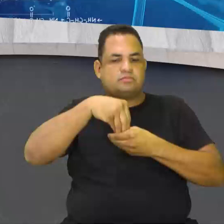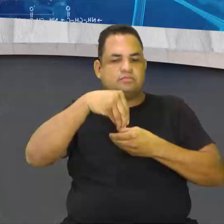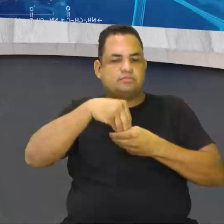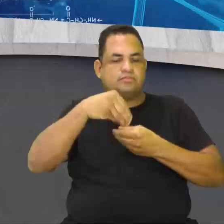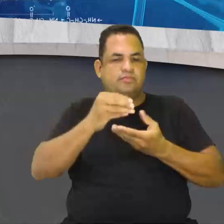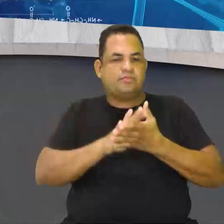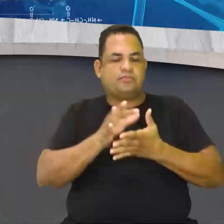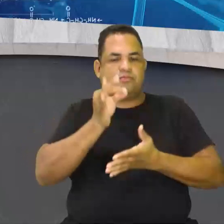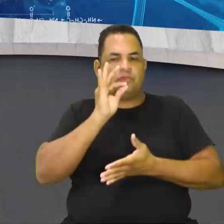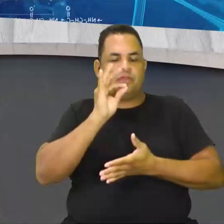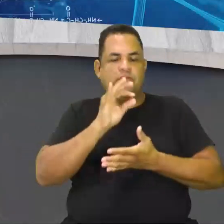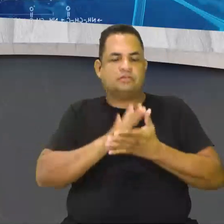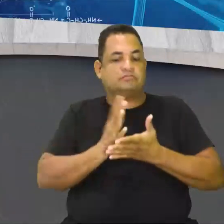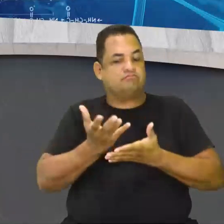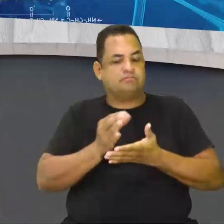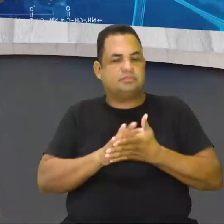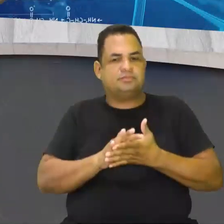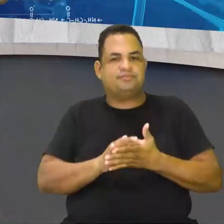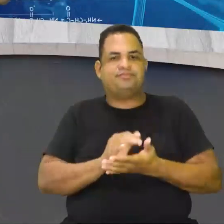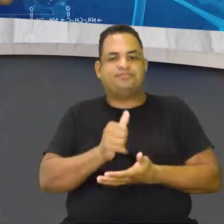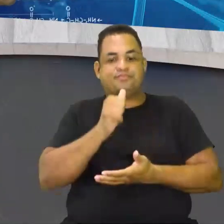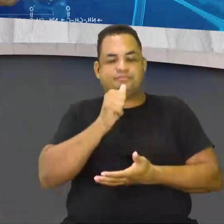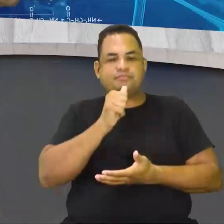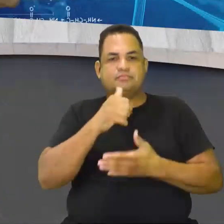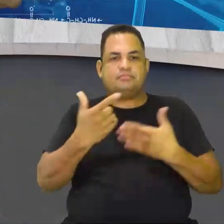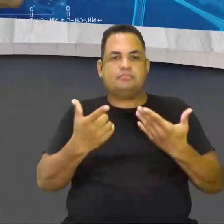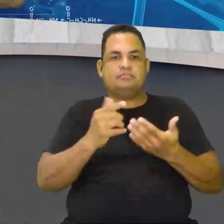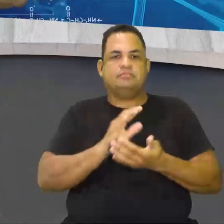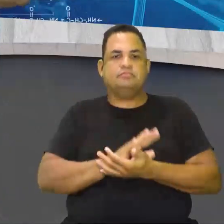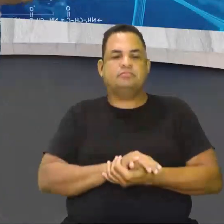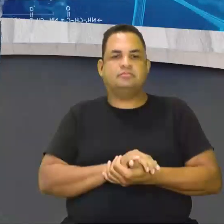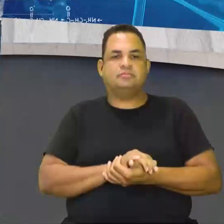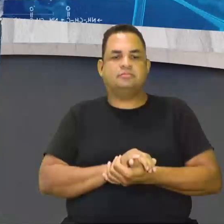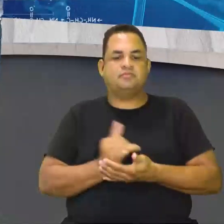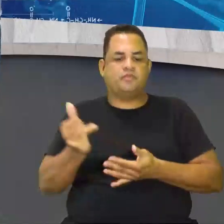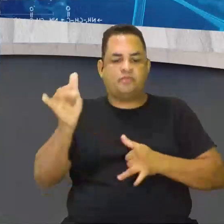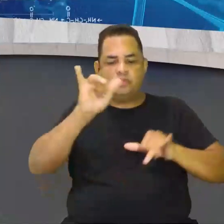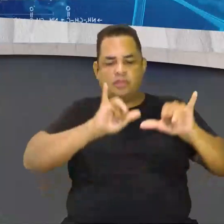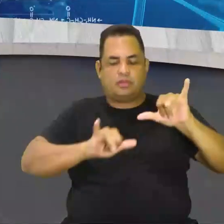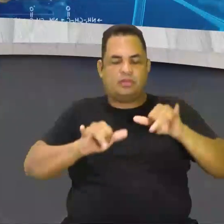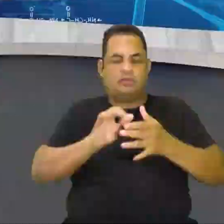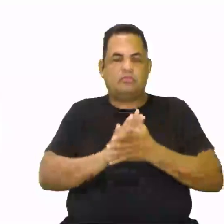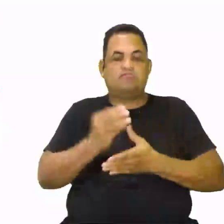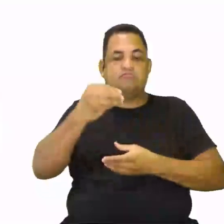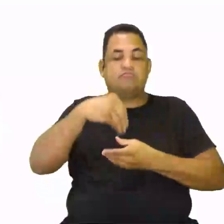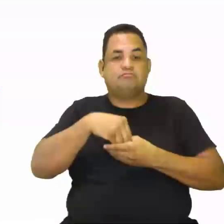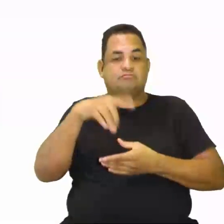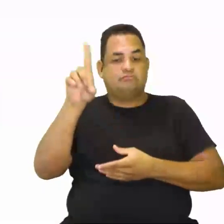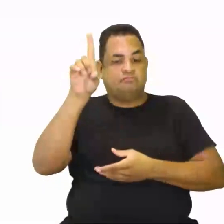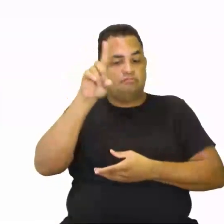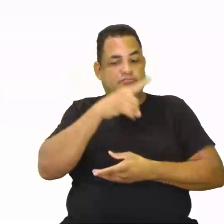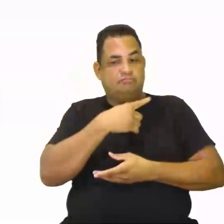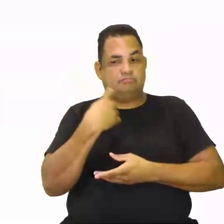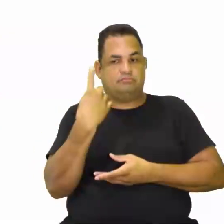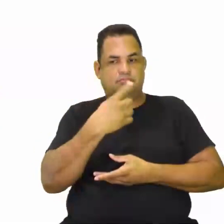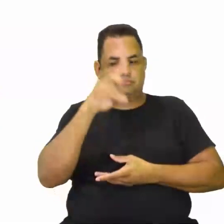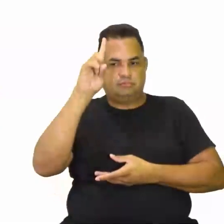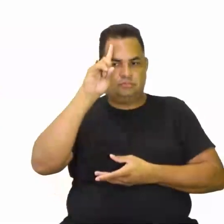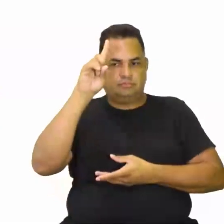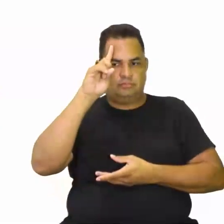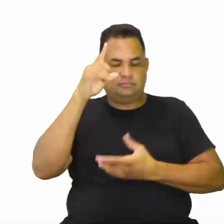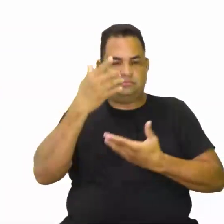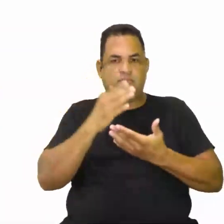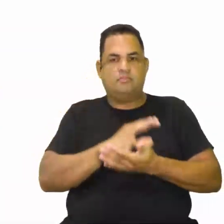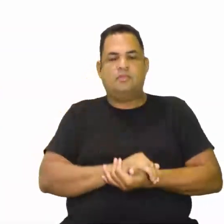do café que você deseja tomar naquele momento. Olha aí, os processos de química fazendo parte do dia a dia da gente. Olha aí, por isso que nós